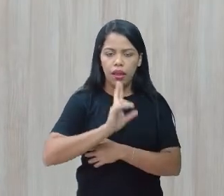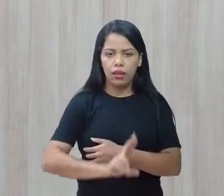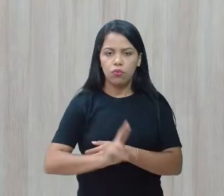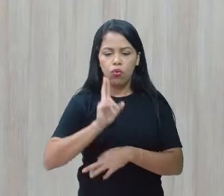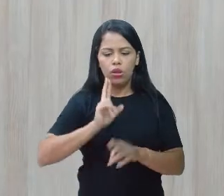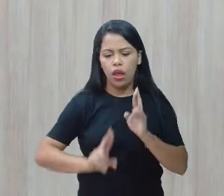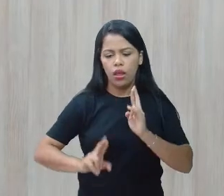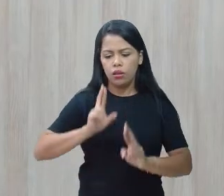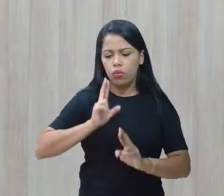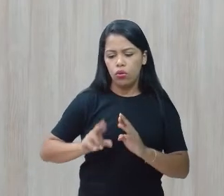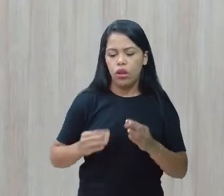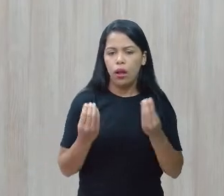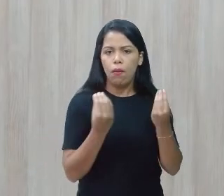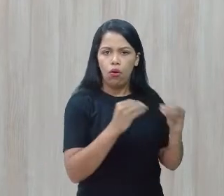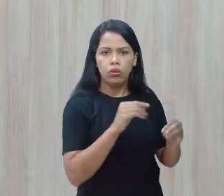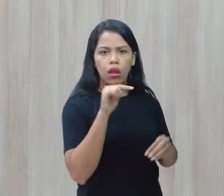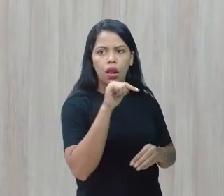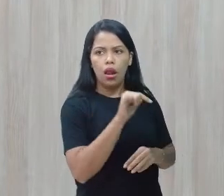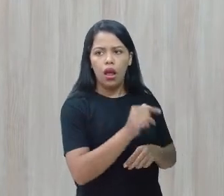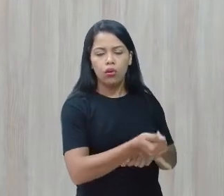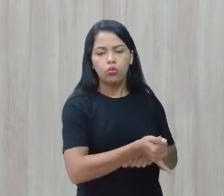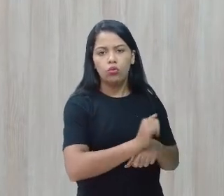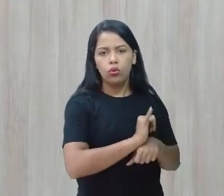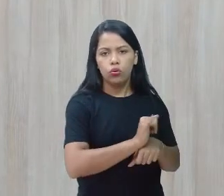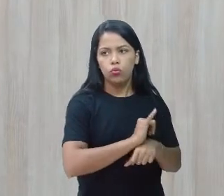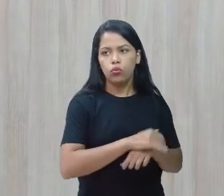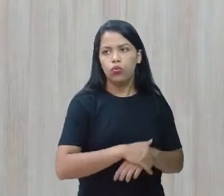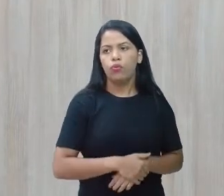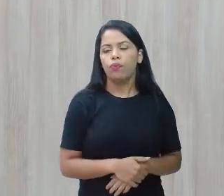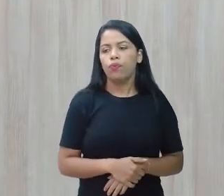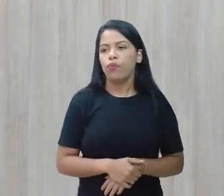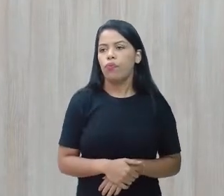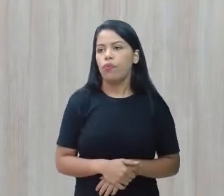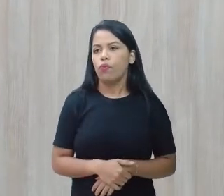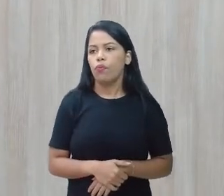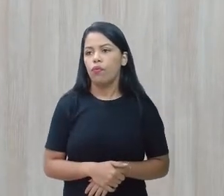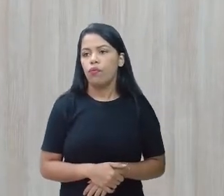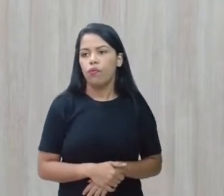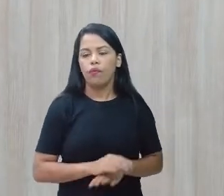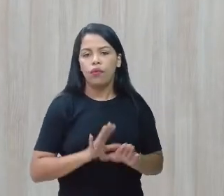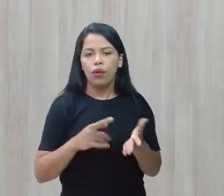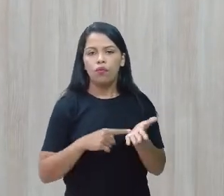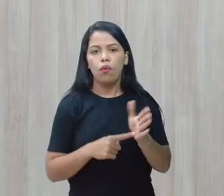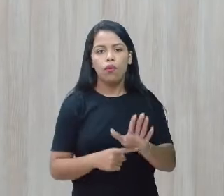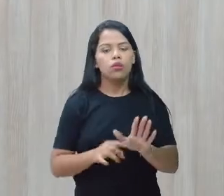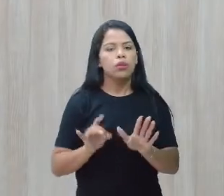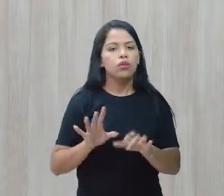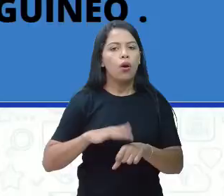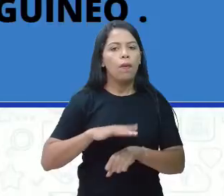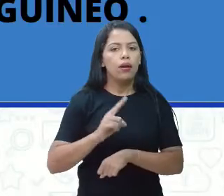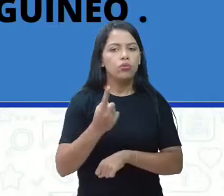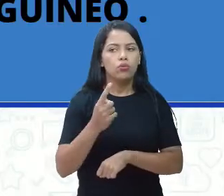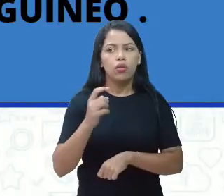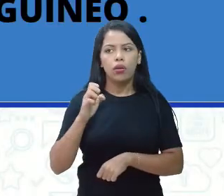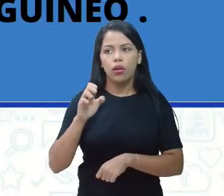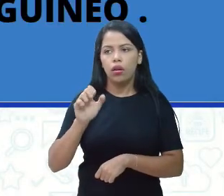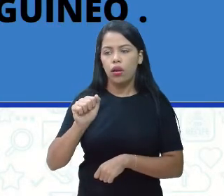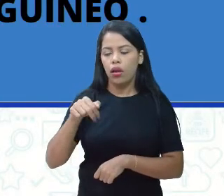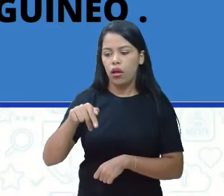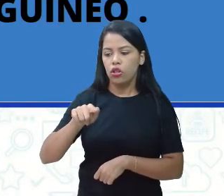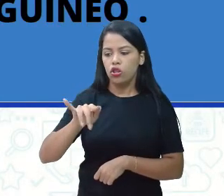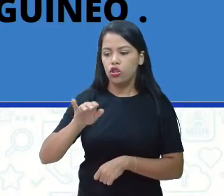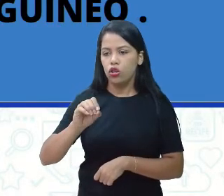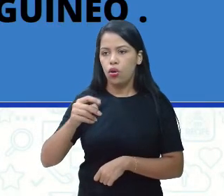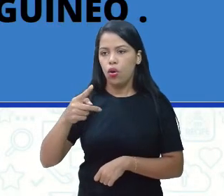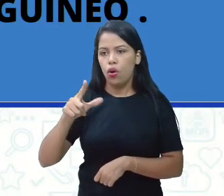ok? Então, aí, essa questão, vou trazer só mais uma aqui, que é a angioplastia. Exemplo, gordura nos